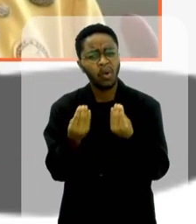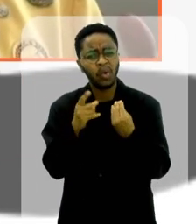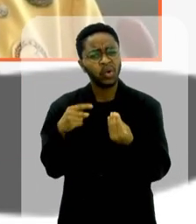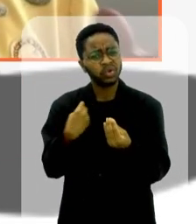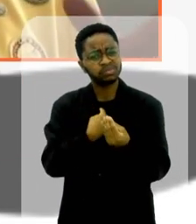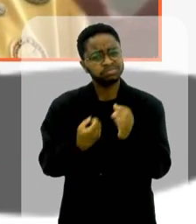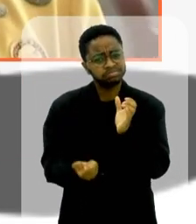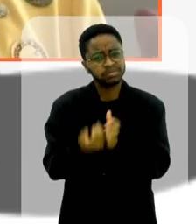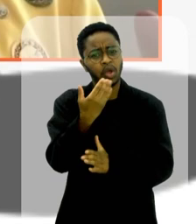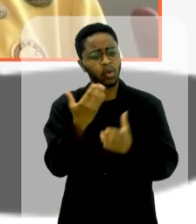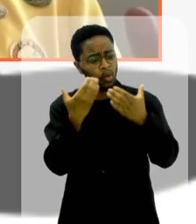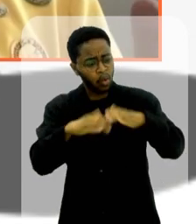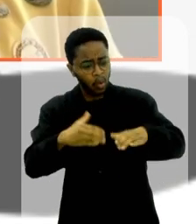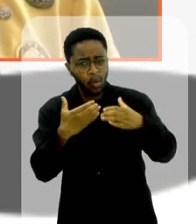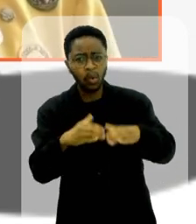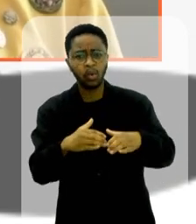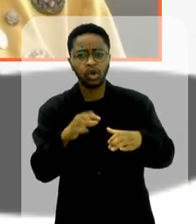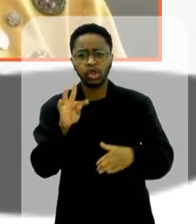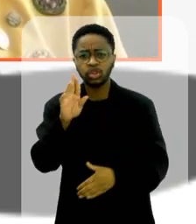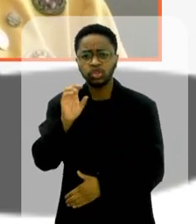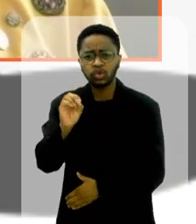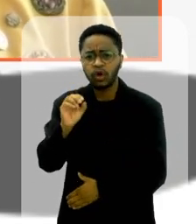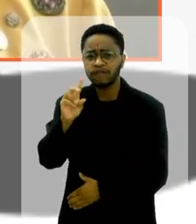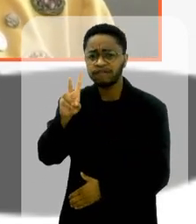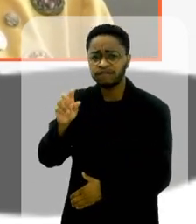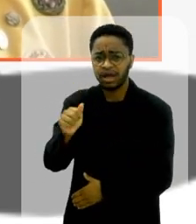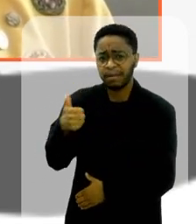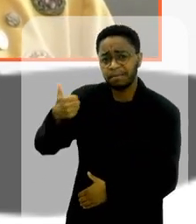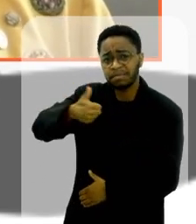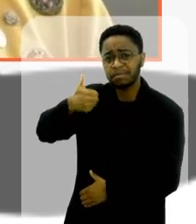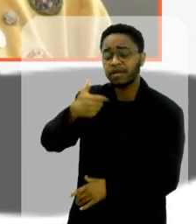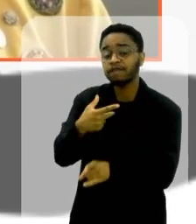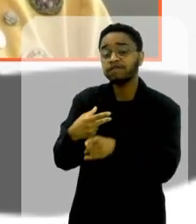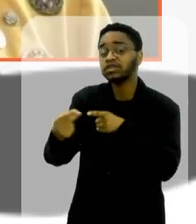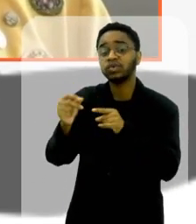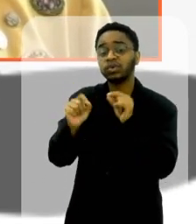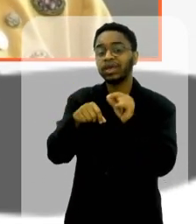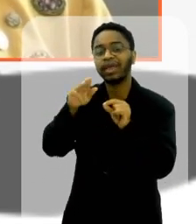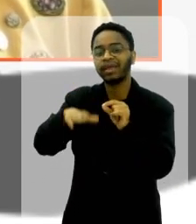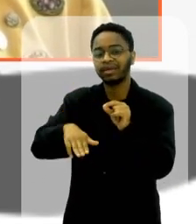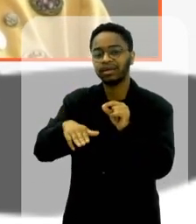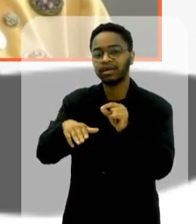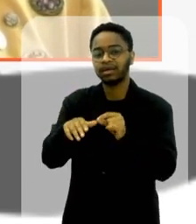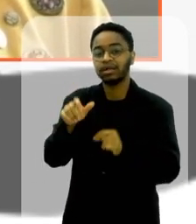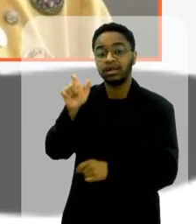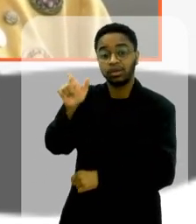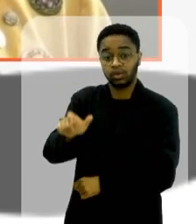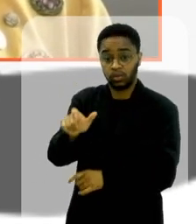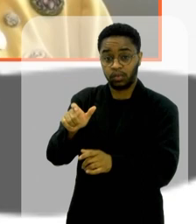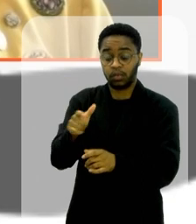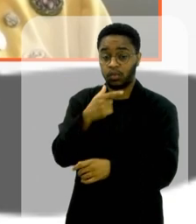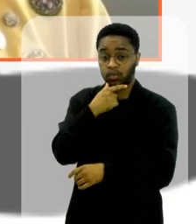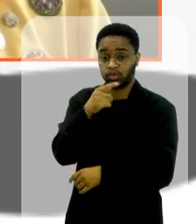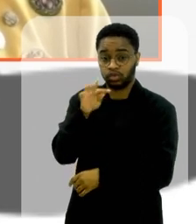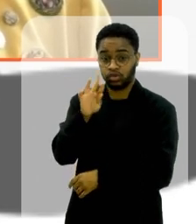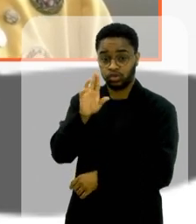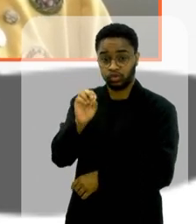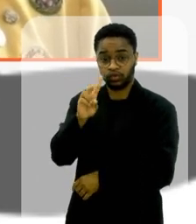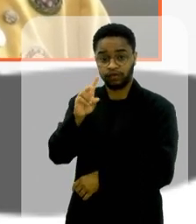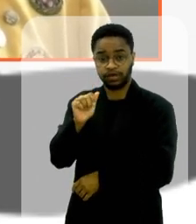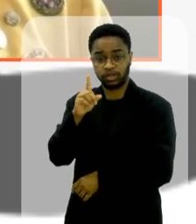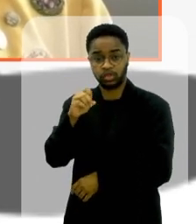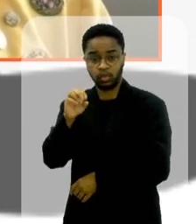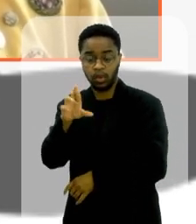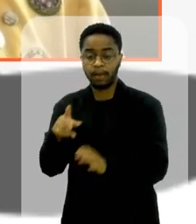assim? Nós fizemos um concurso, a trova em primeiro lugar, quem venceu foi um trovador de São Paulo,